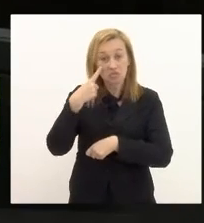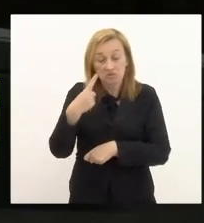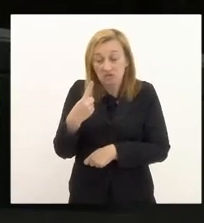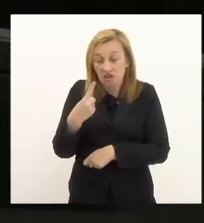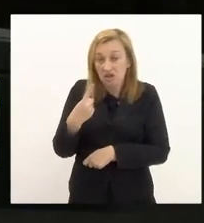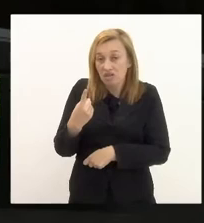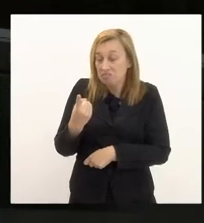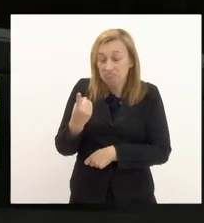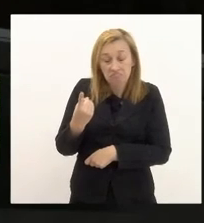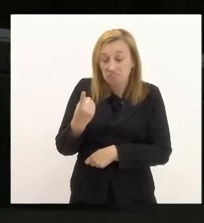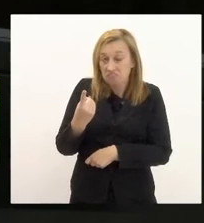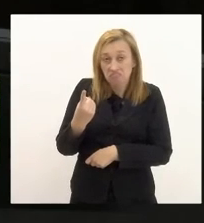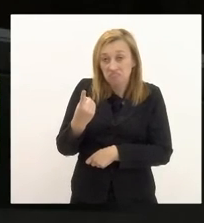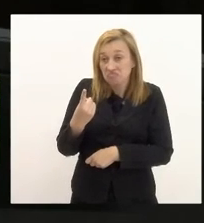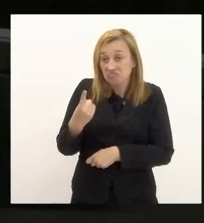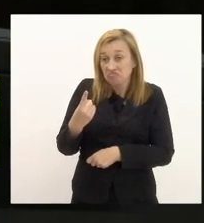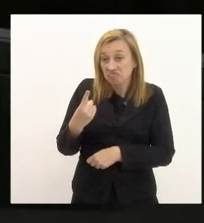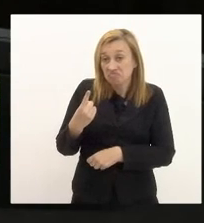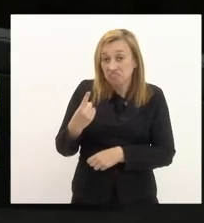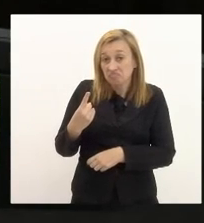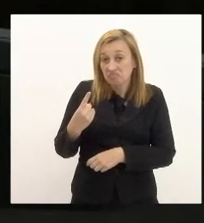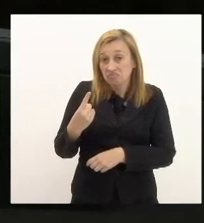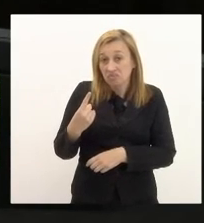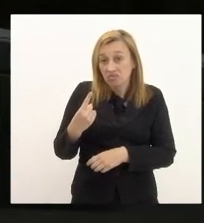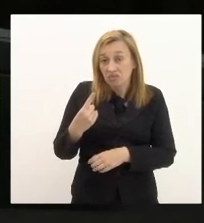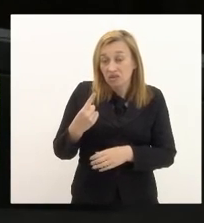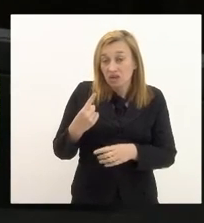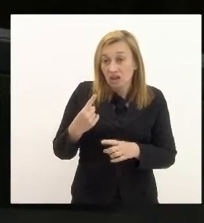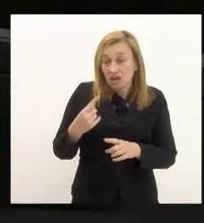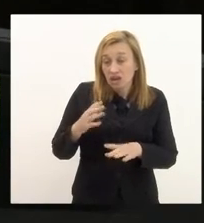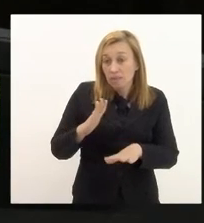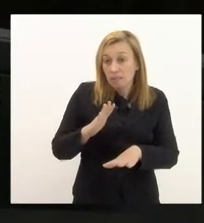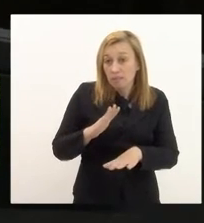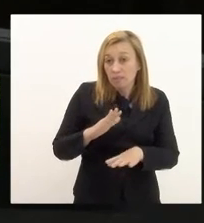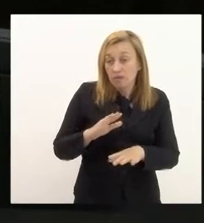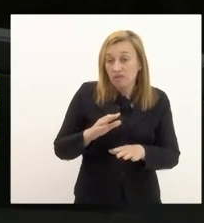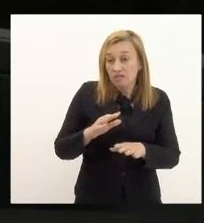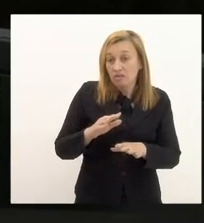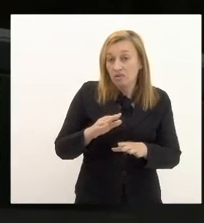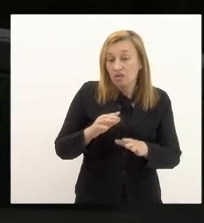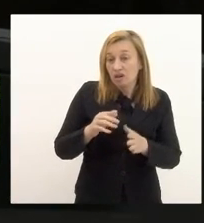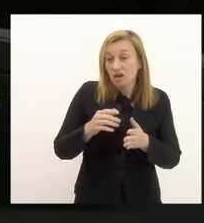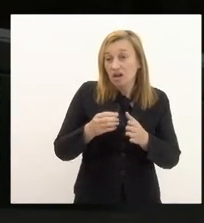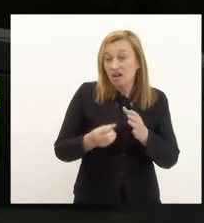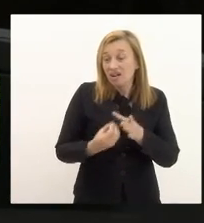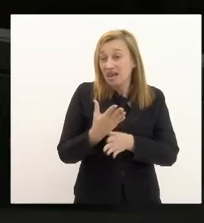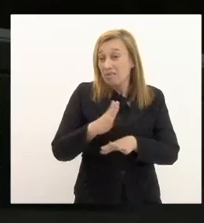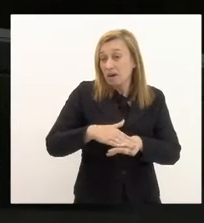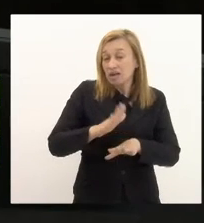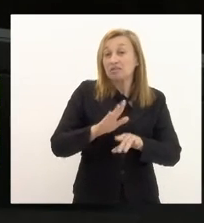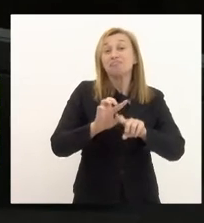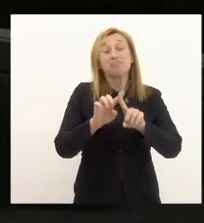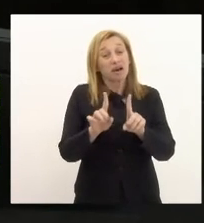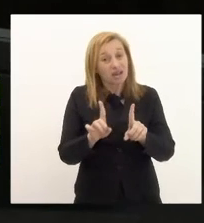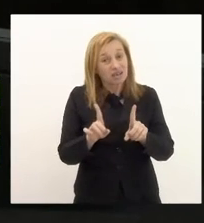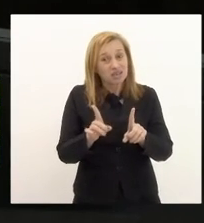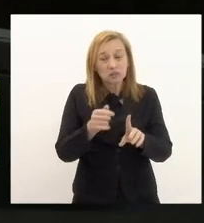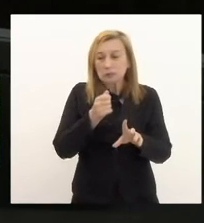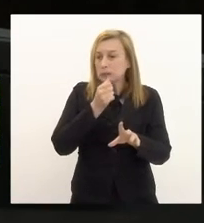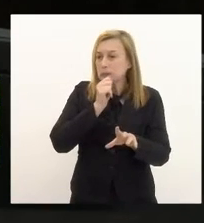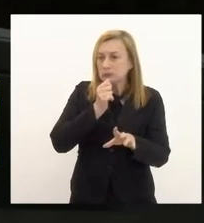em acrescentar algo mas isso em momento nenhum tem